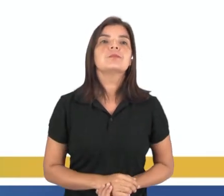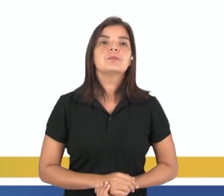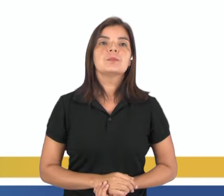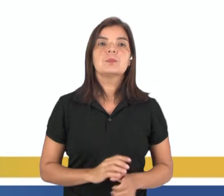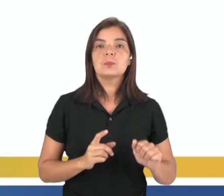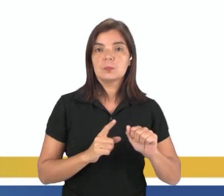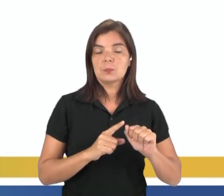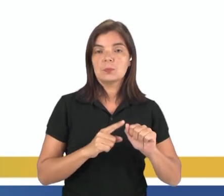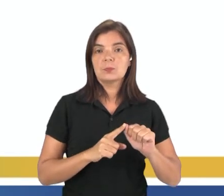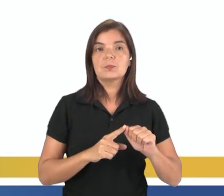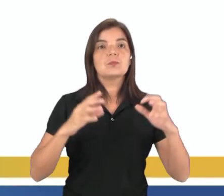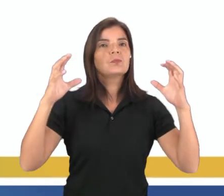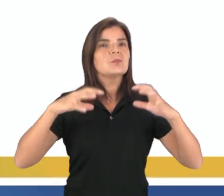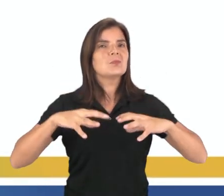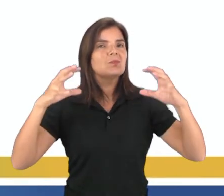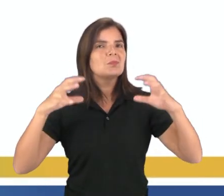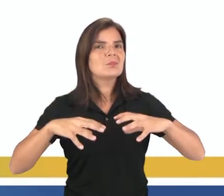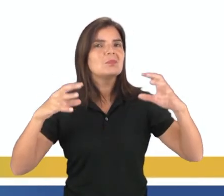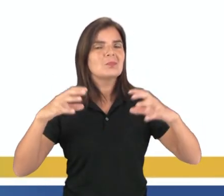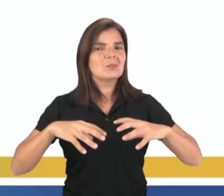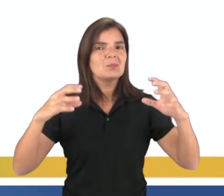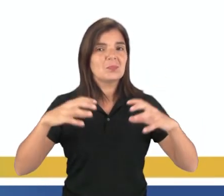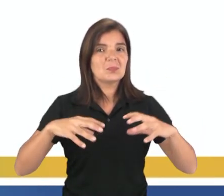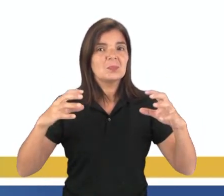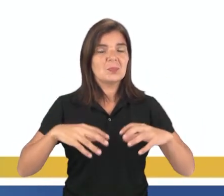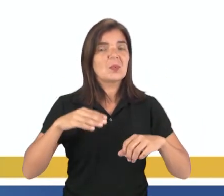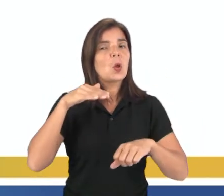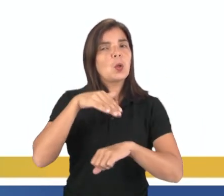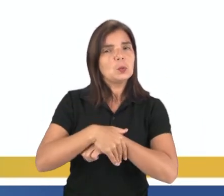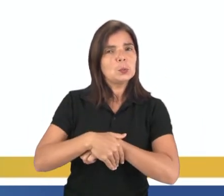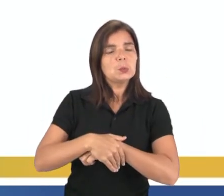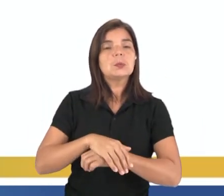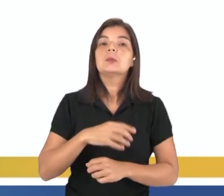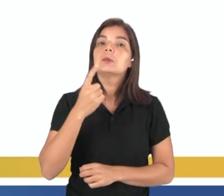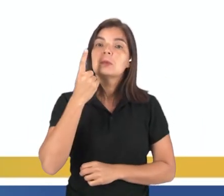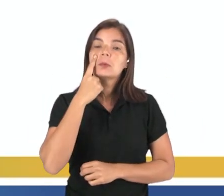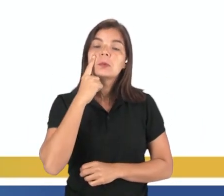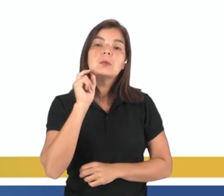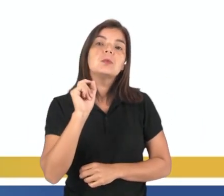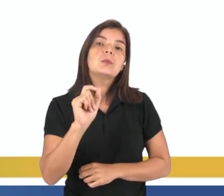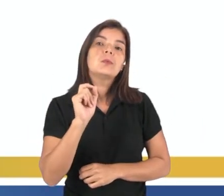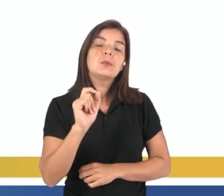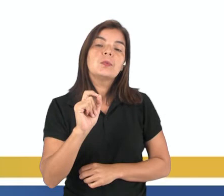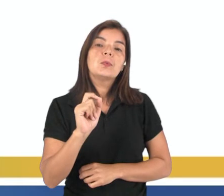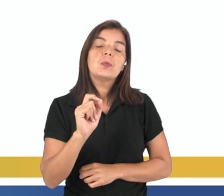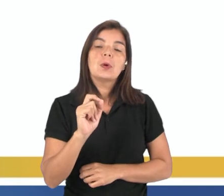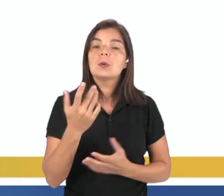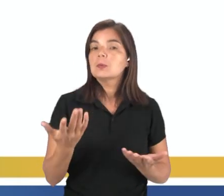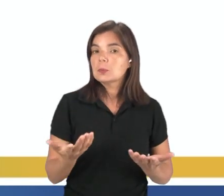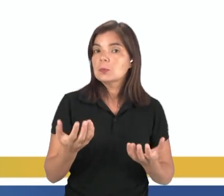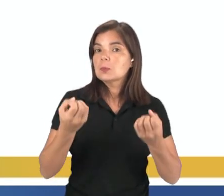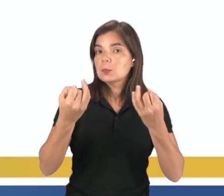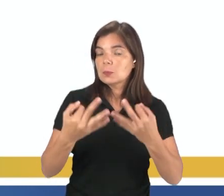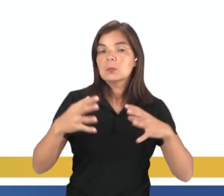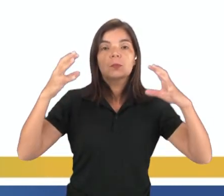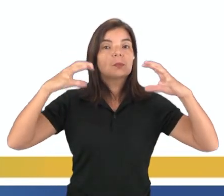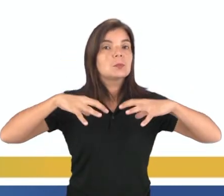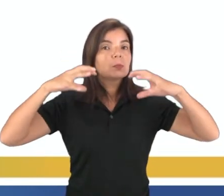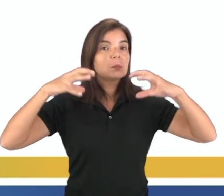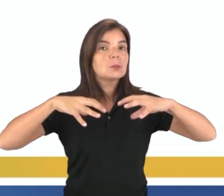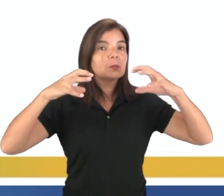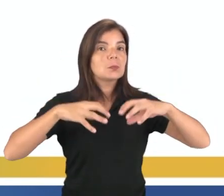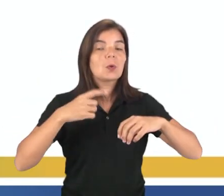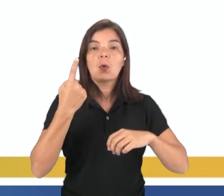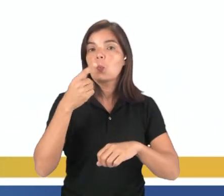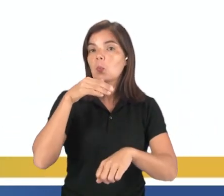C. A letra A fala, chove muito nessa noite intrépida. Vejam que ele está falando de um dado atmosférico, chuva, em